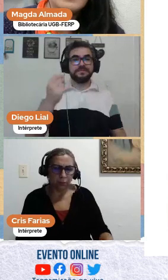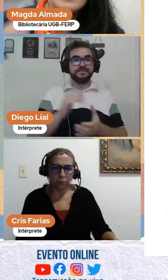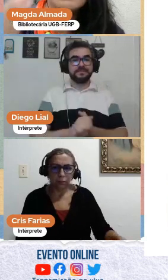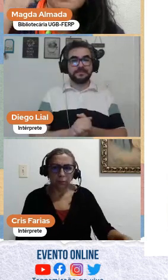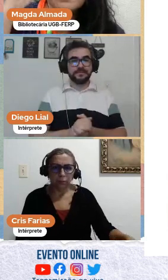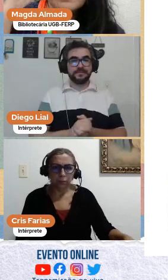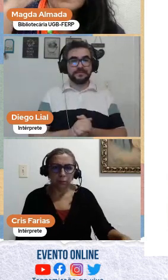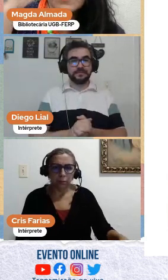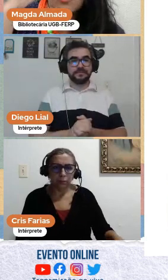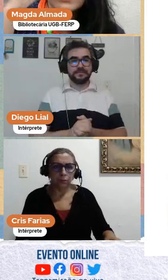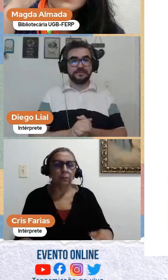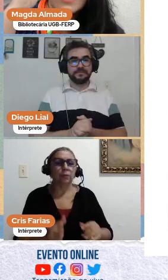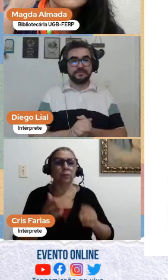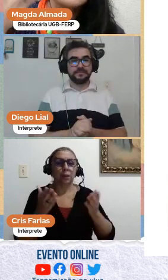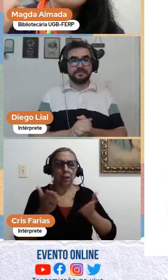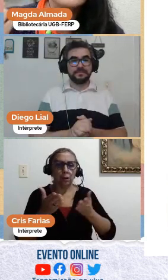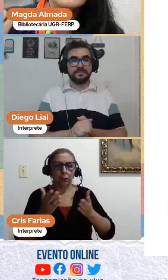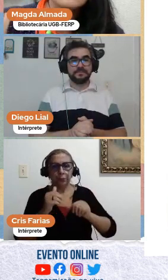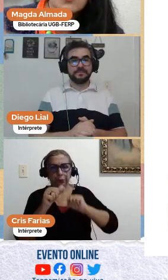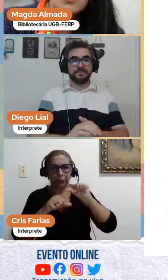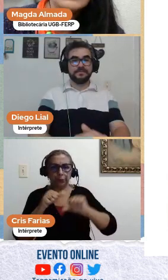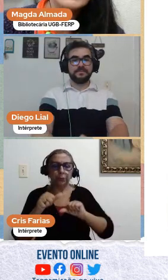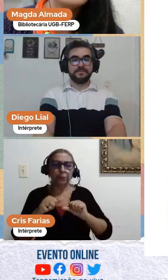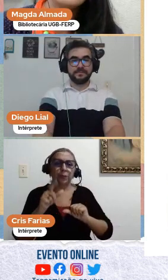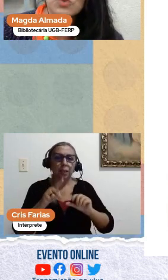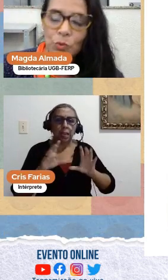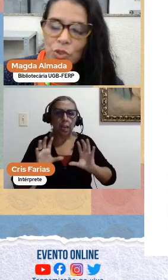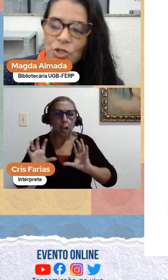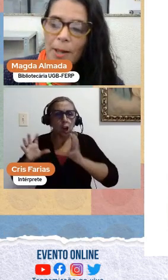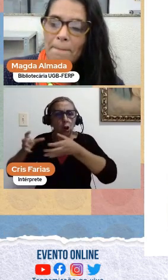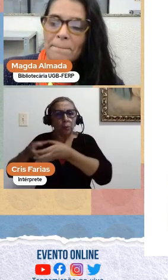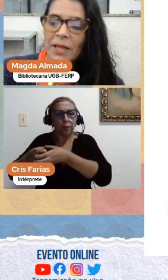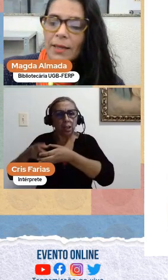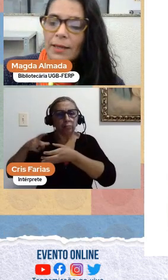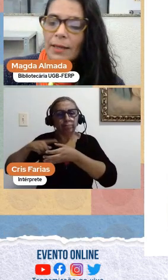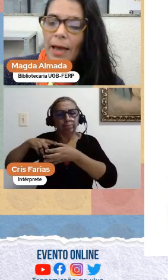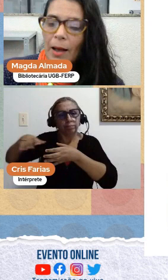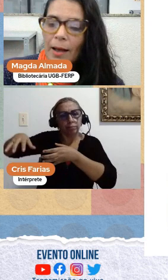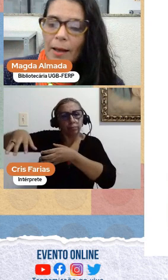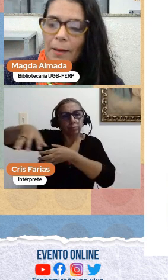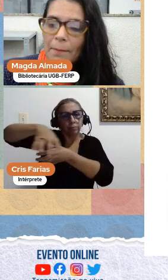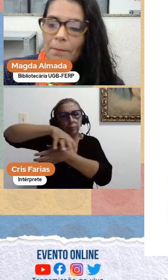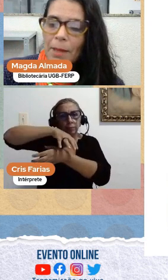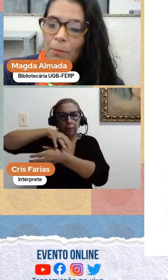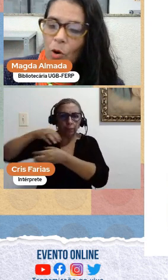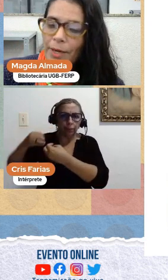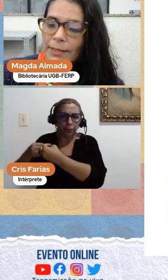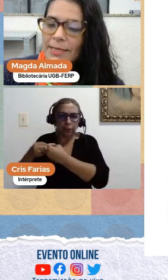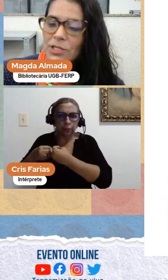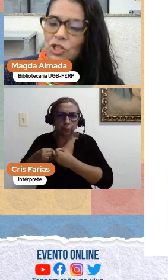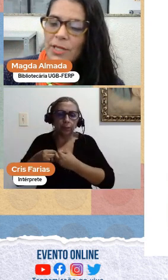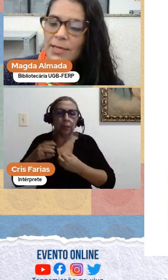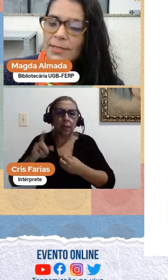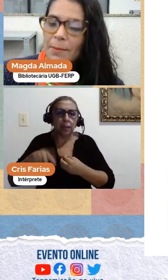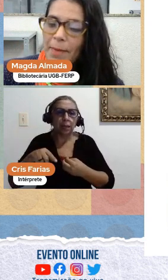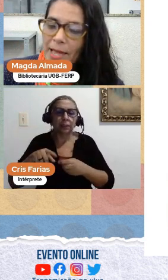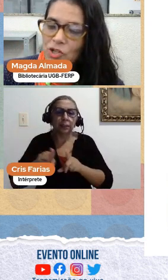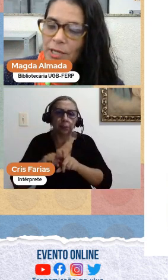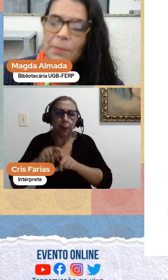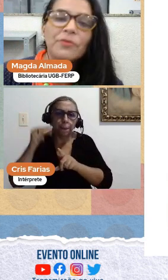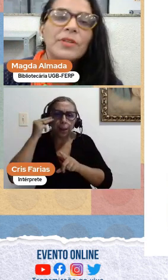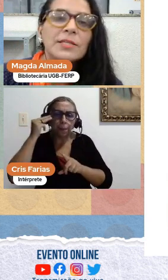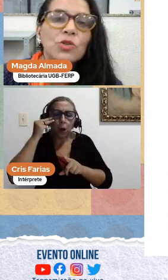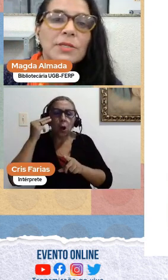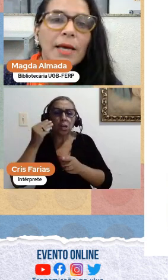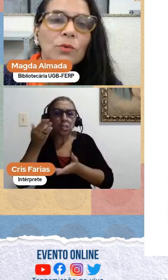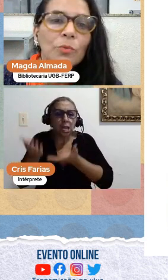a comunidade que fica em torno, né, da Fiocruz, e a memória da assistência